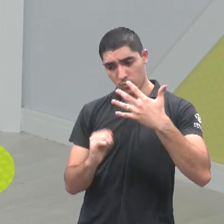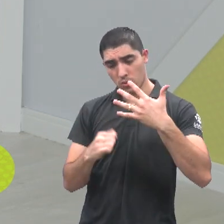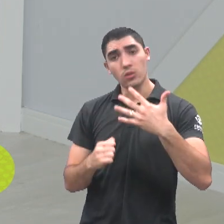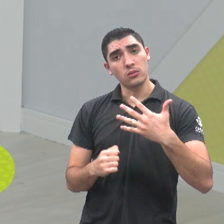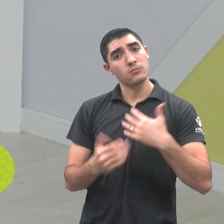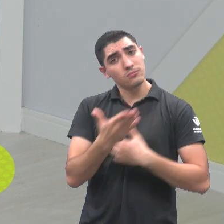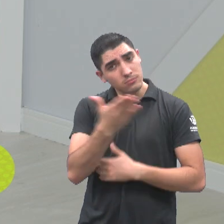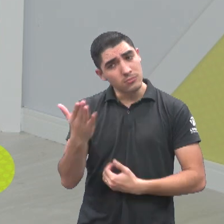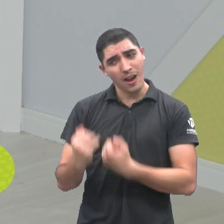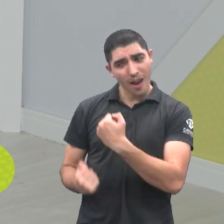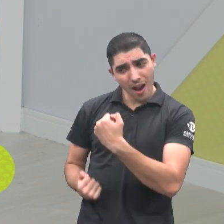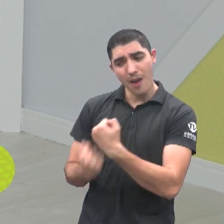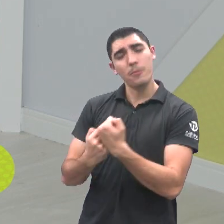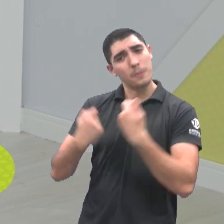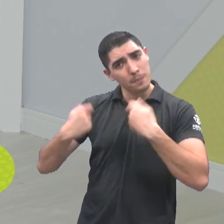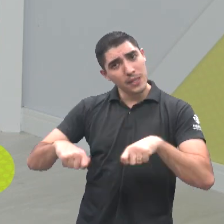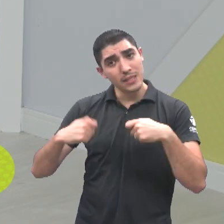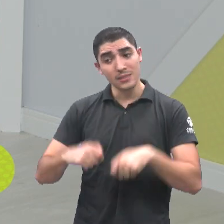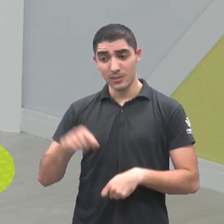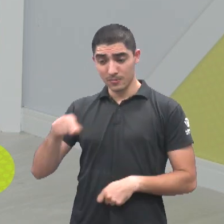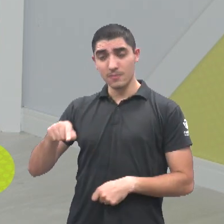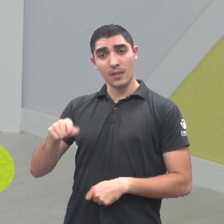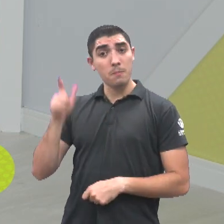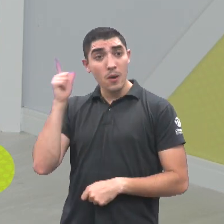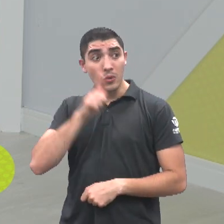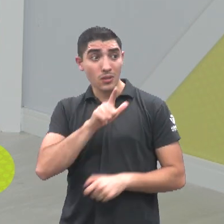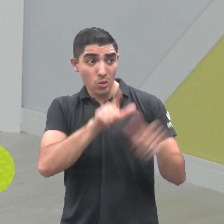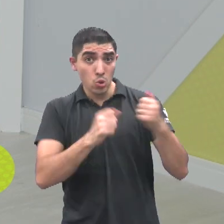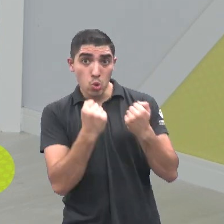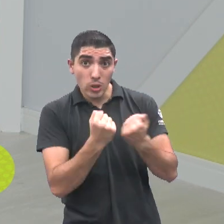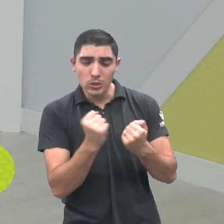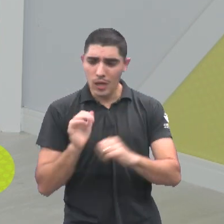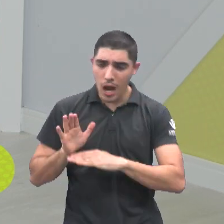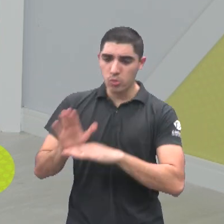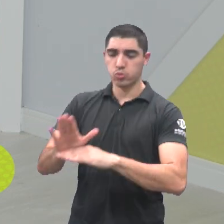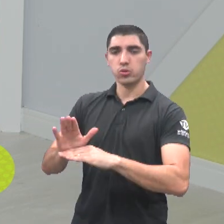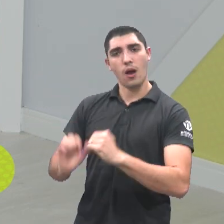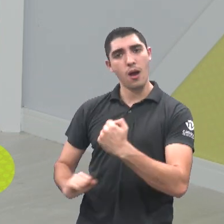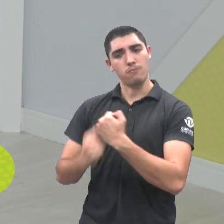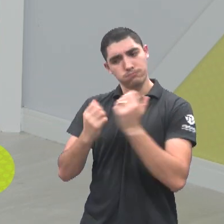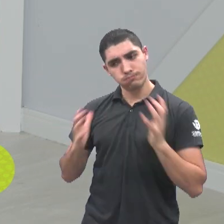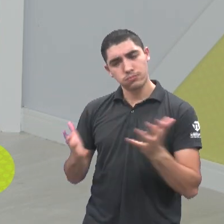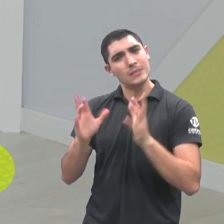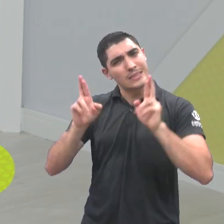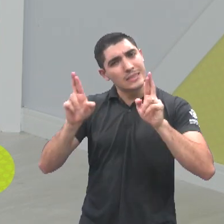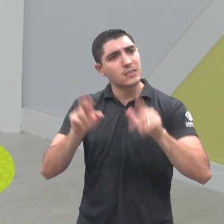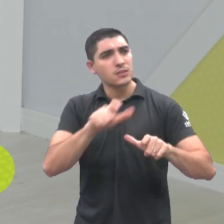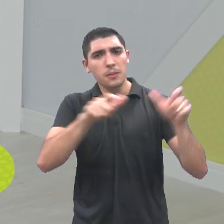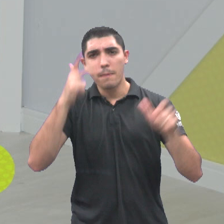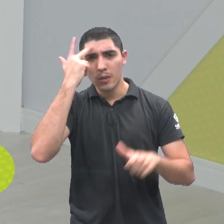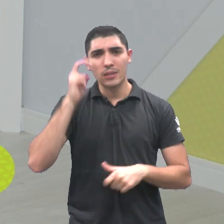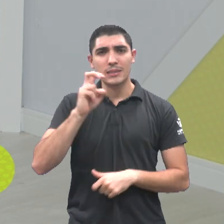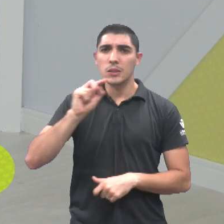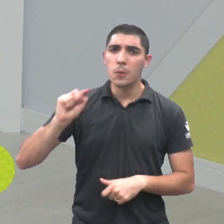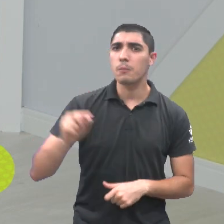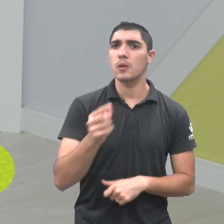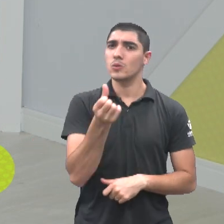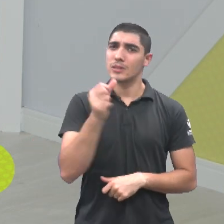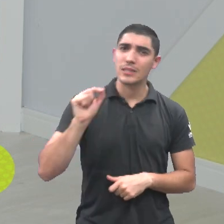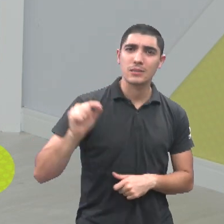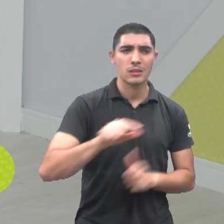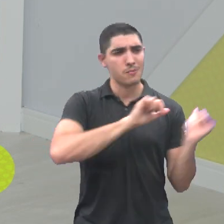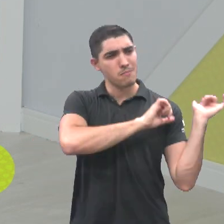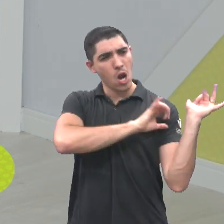o São José é sempre muito mais forte com a presença da sua torcida. Vamos botar 5, 6 mil torcedores pelo menos no Martins Pereira para